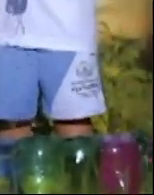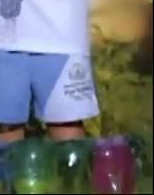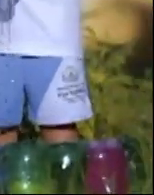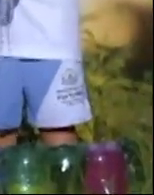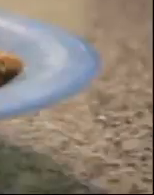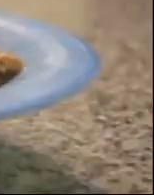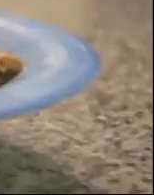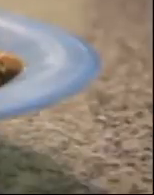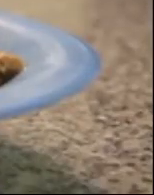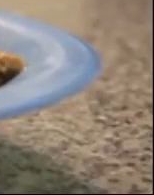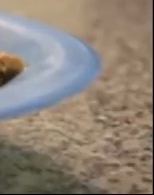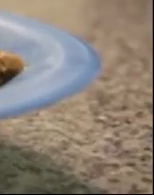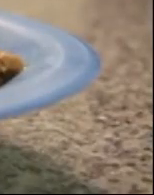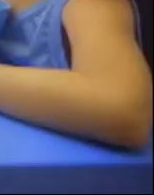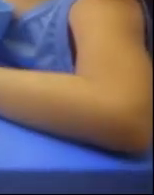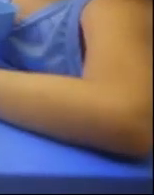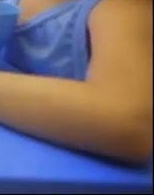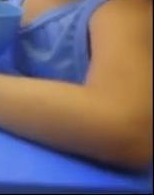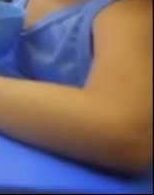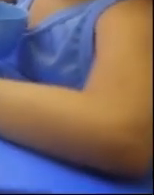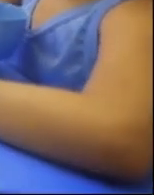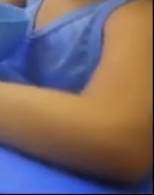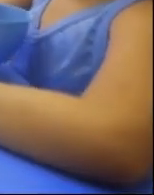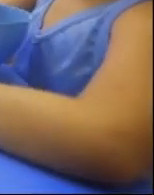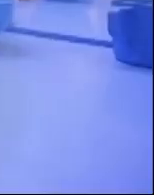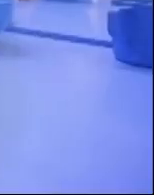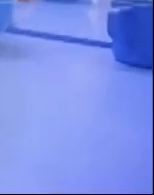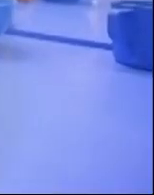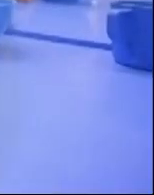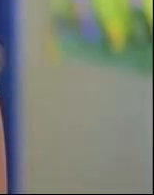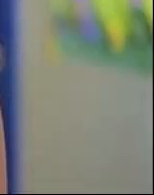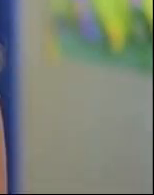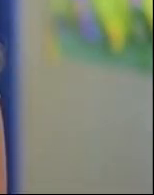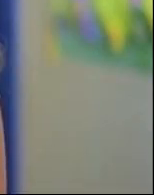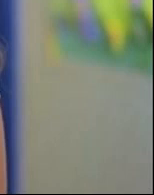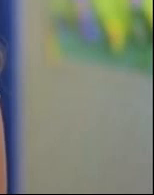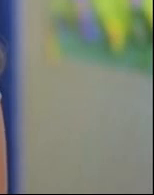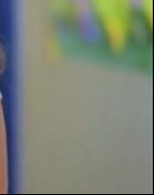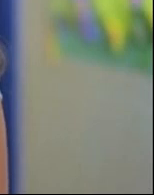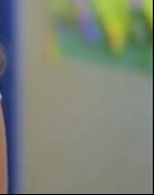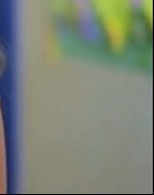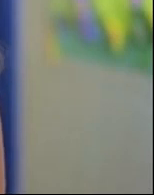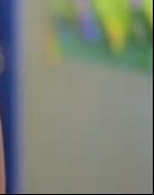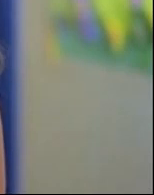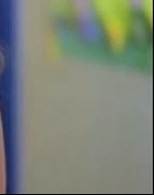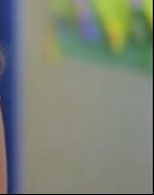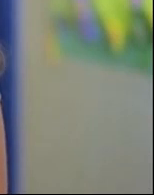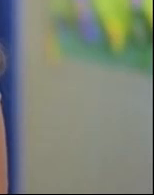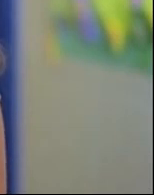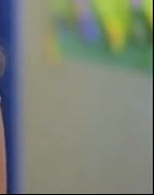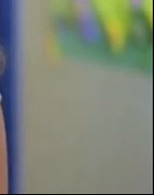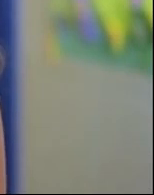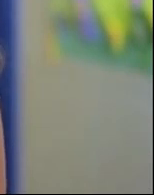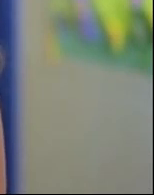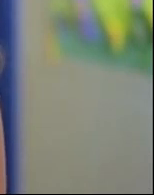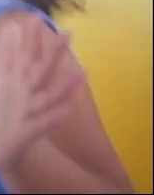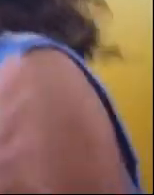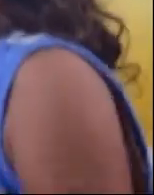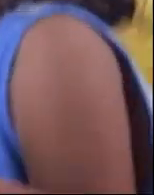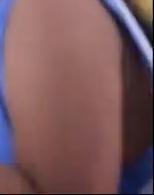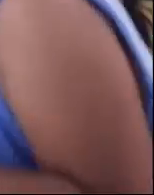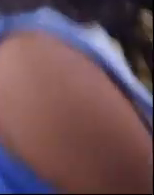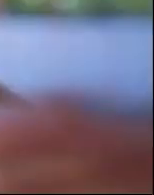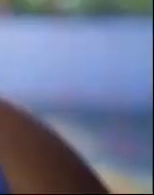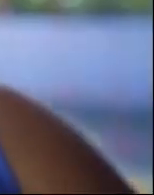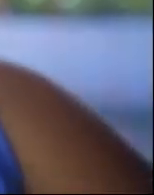todo na creche e fazem 5 refeições diárias. Com a creche, eu tive a possibilidade de voltar para a faculdade, de voltar a estudar.